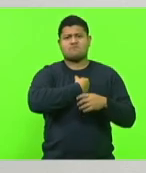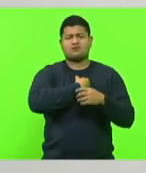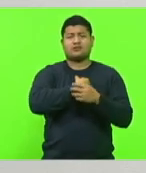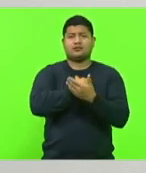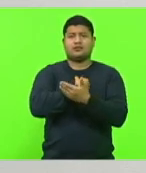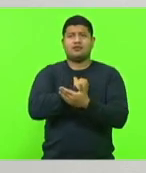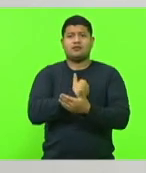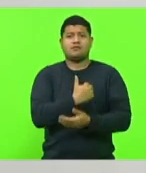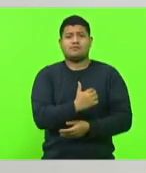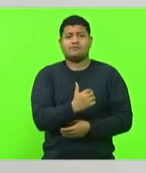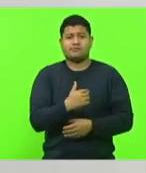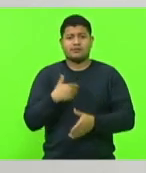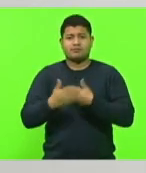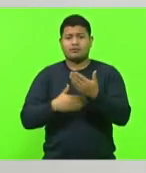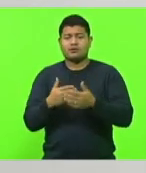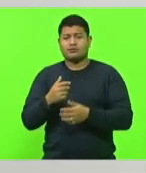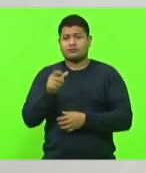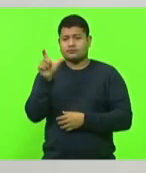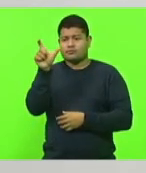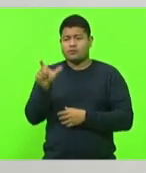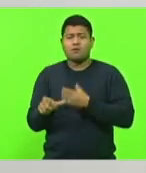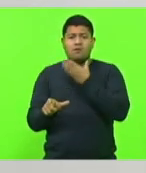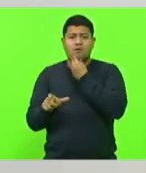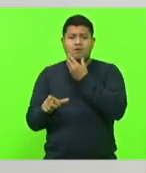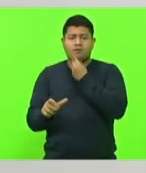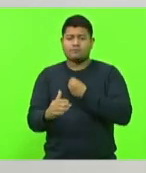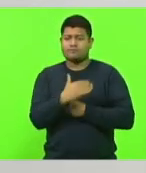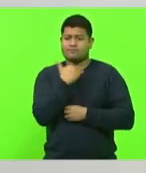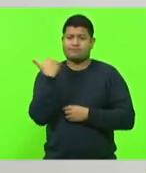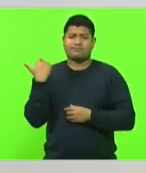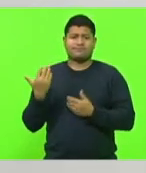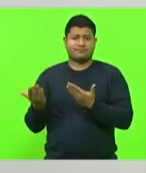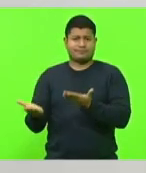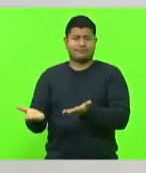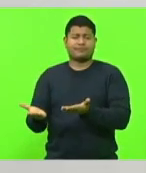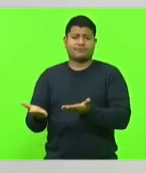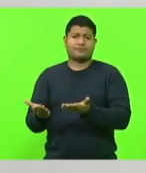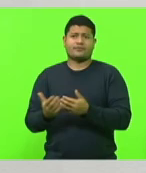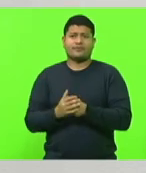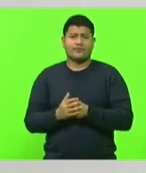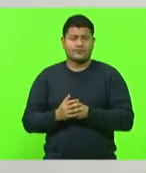desse, matou uma pessoa lá nos Estados Unidos e que...